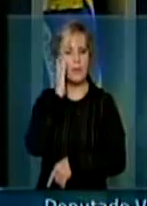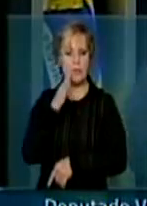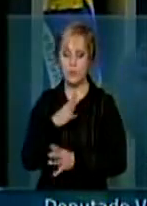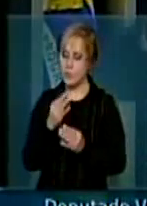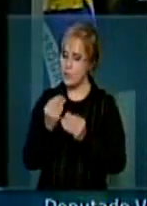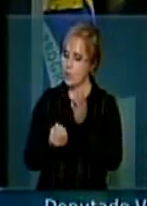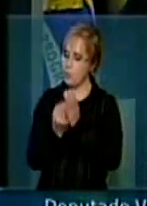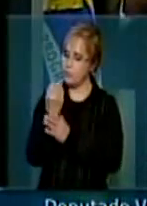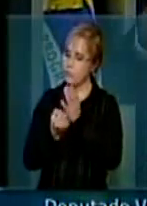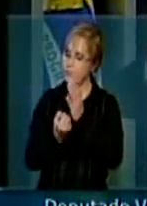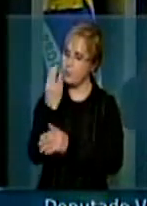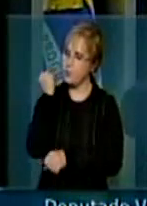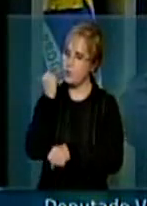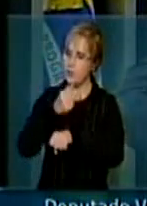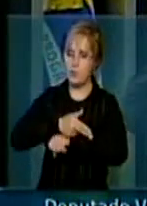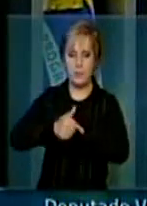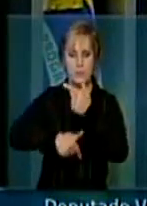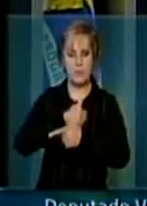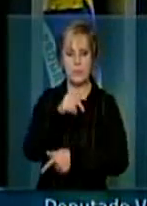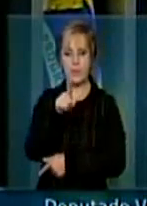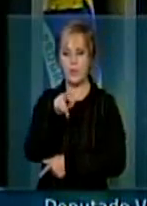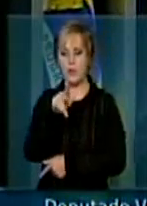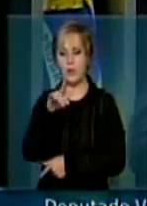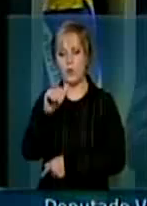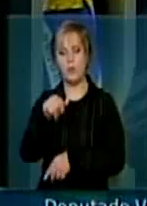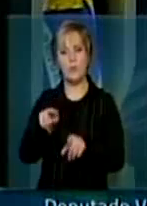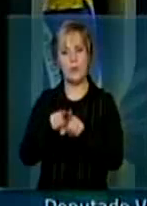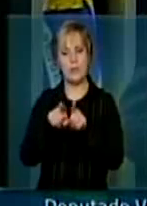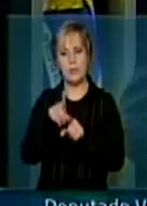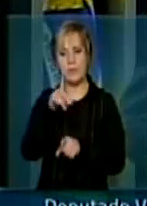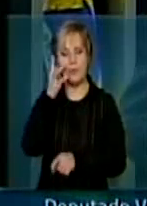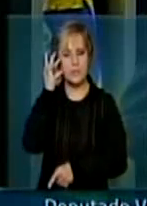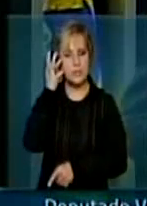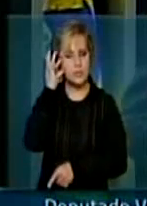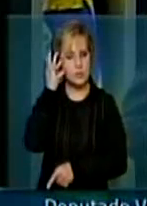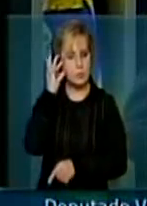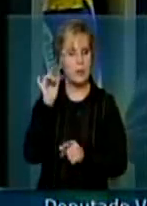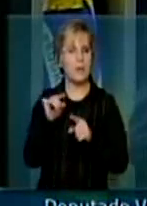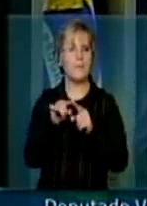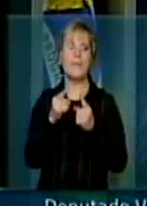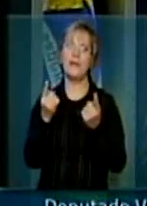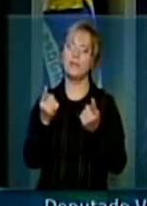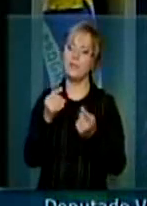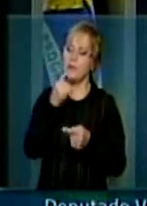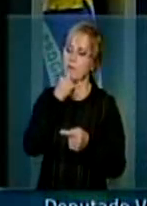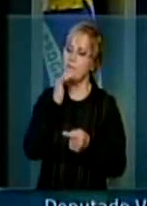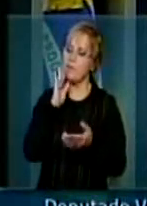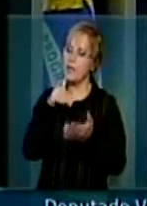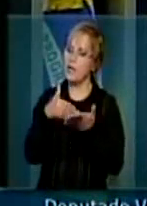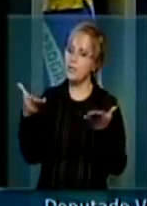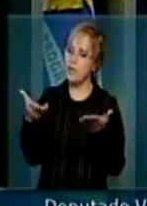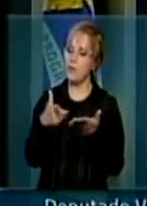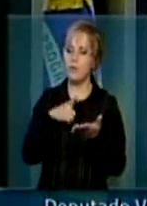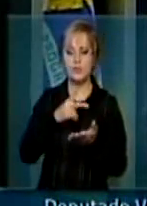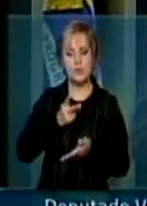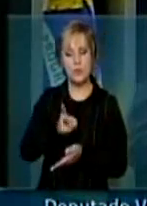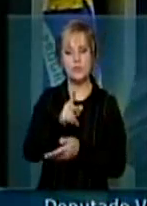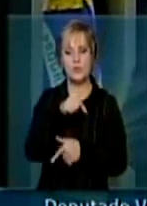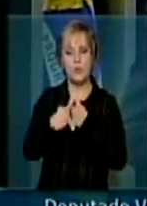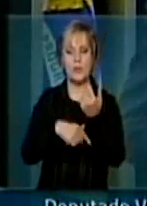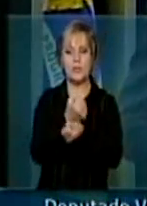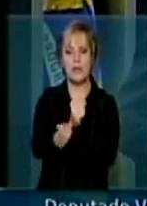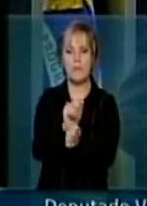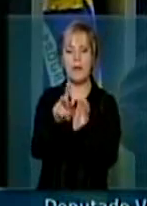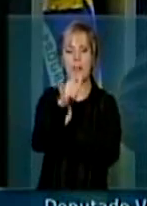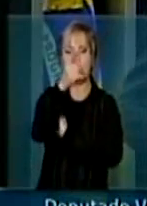emprego, o Lula viva, a Dilma também, mas infelizmente ainda existe o maldito trabalho escravo nesse